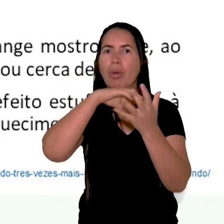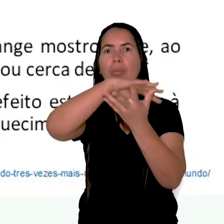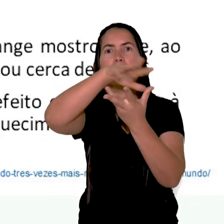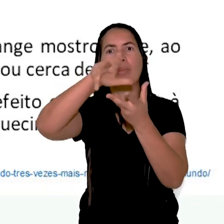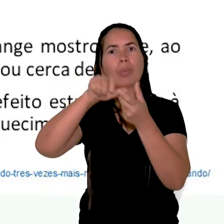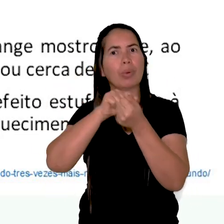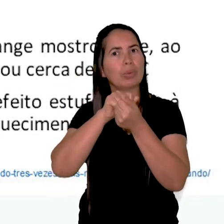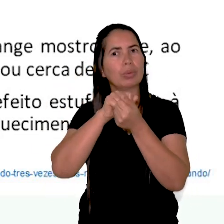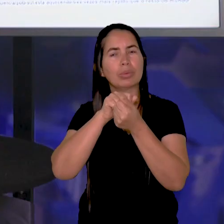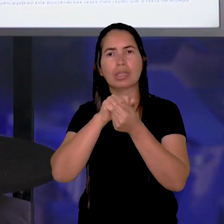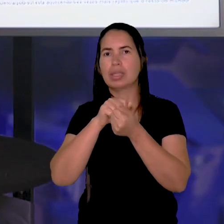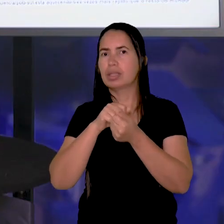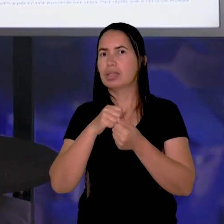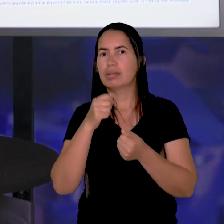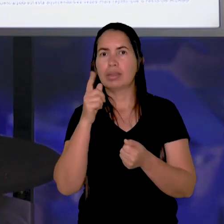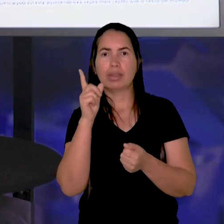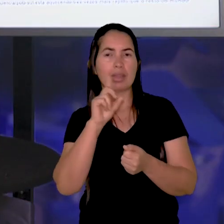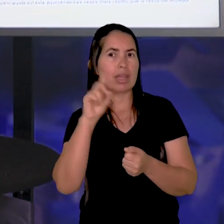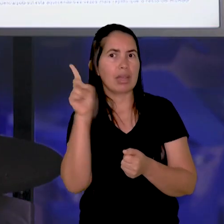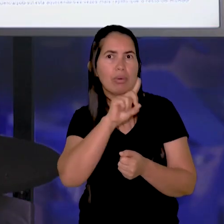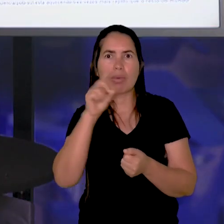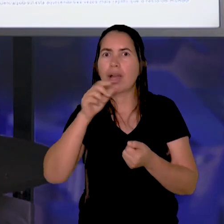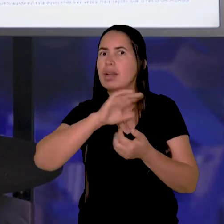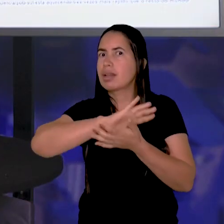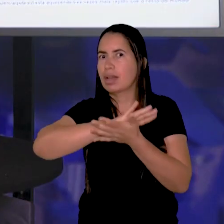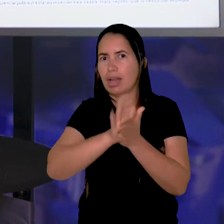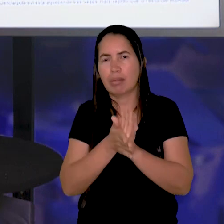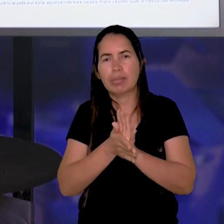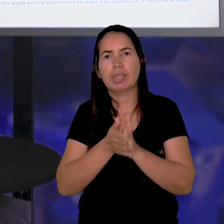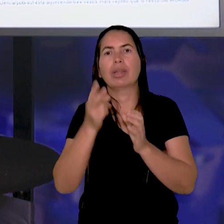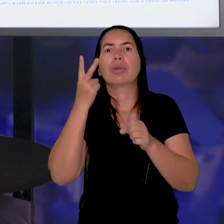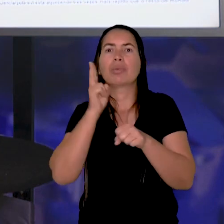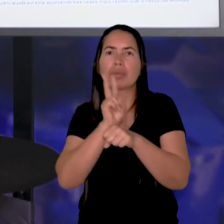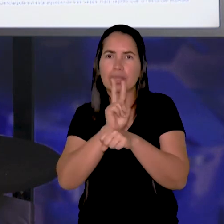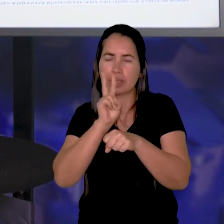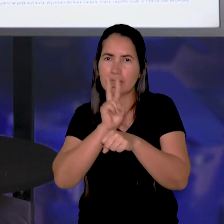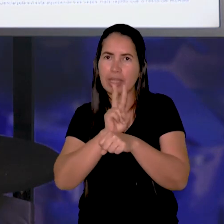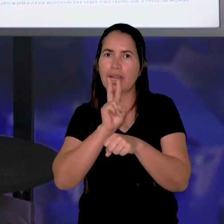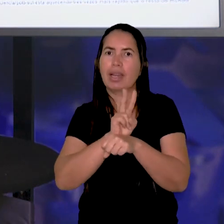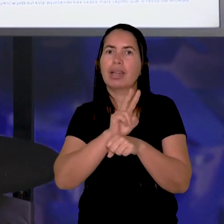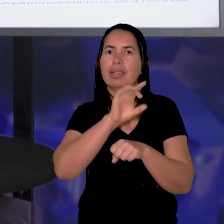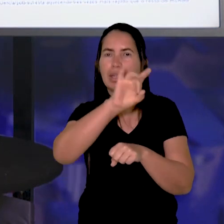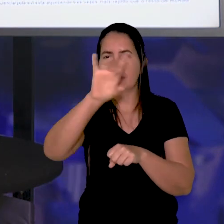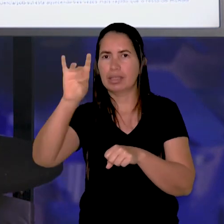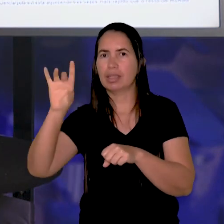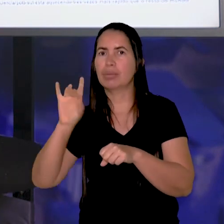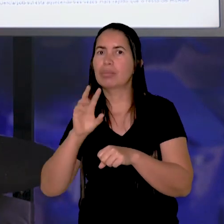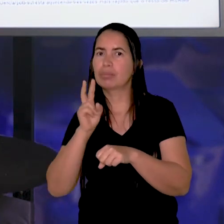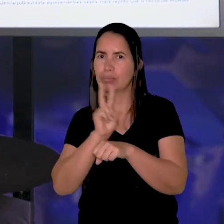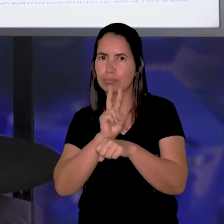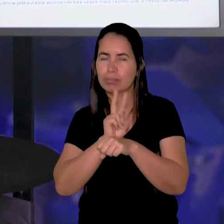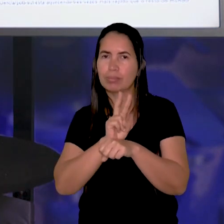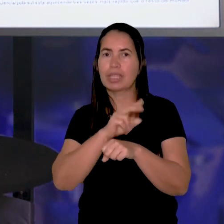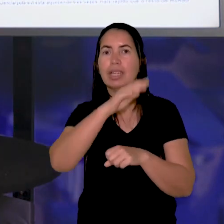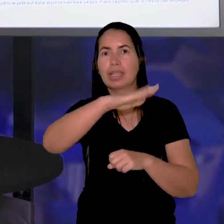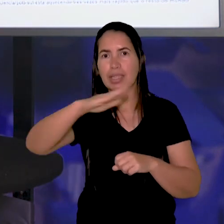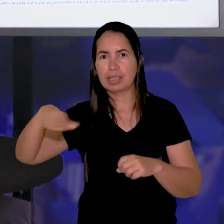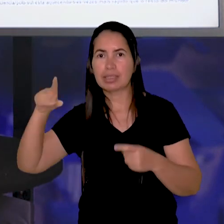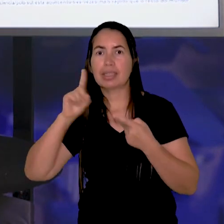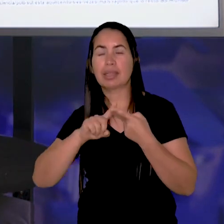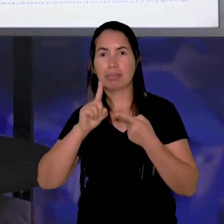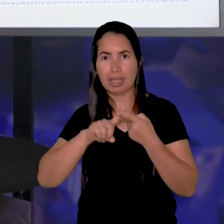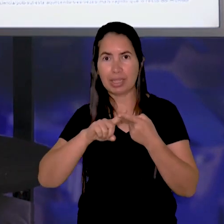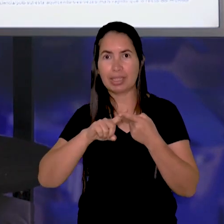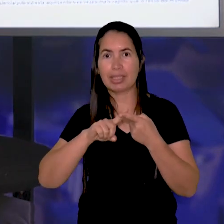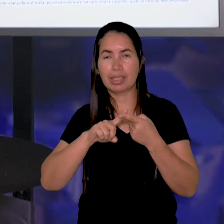planeta não tenha um colapso ambiental. Vamos cuidar, fazer a nossa parte. E você, criança, pode em casa também